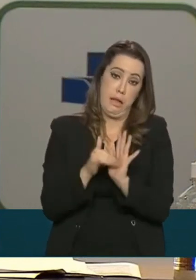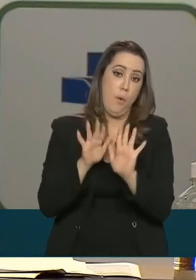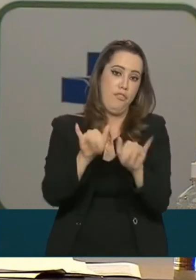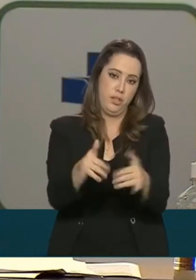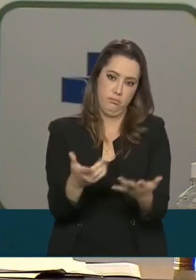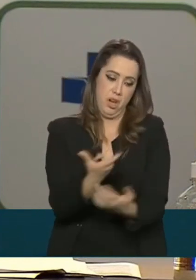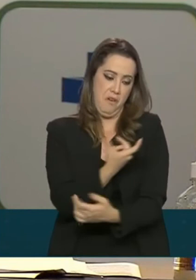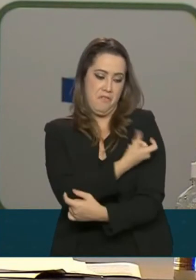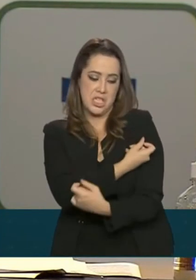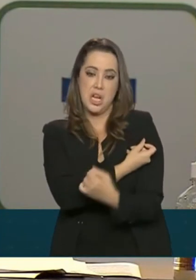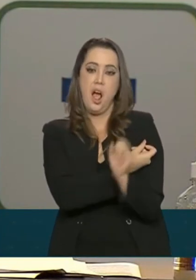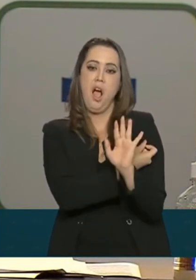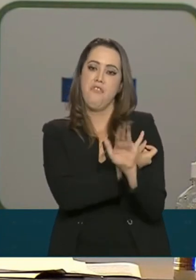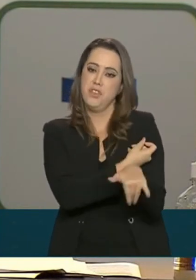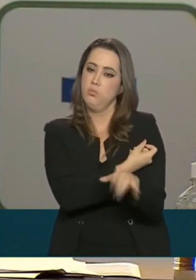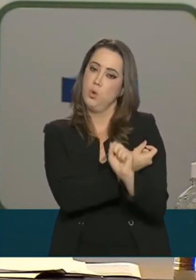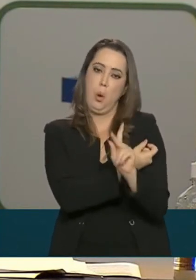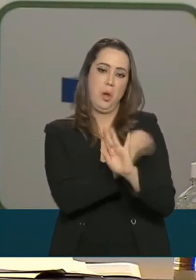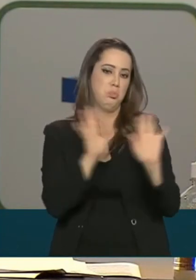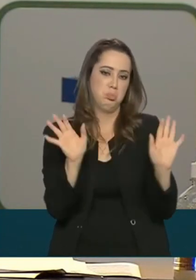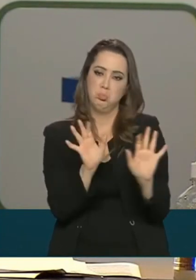vacinal já está em